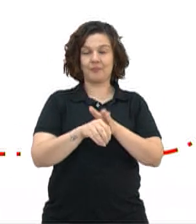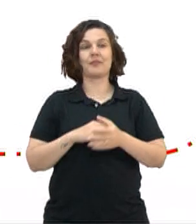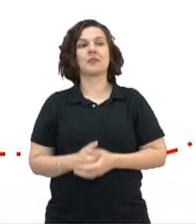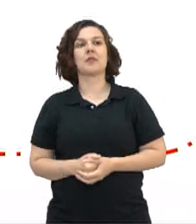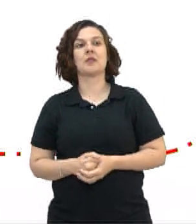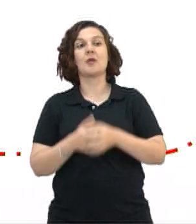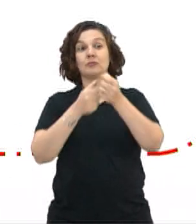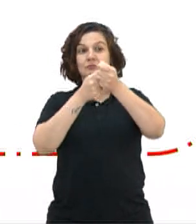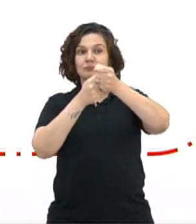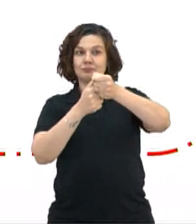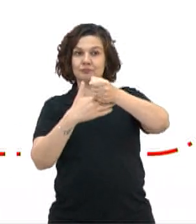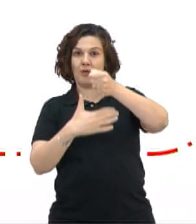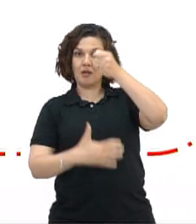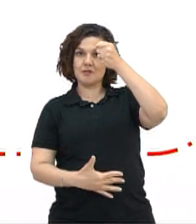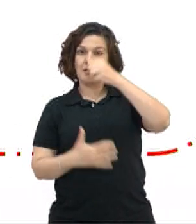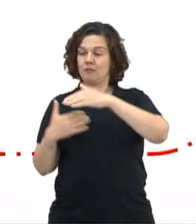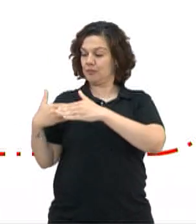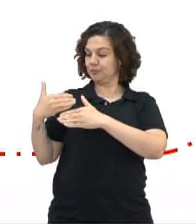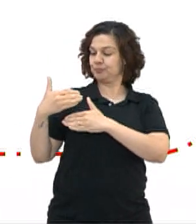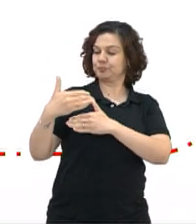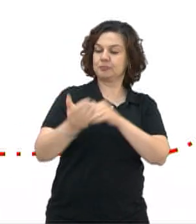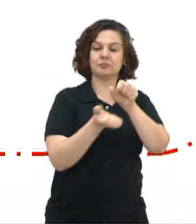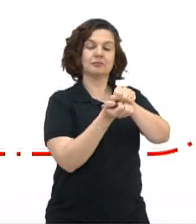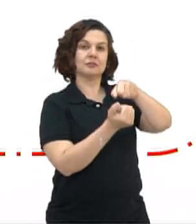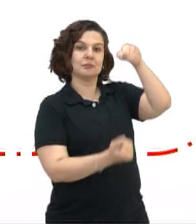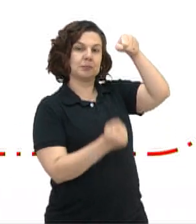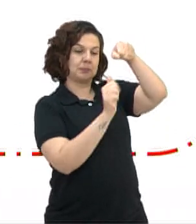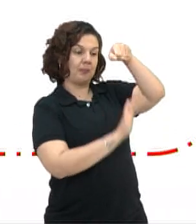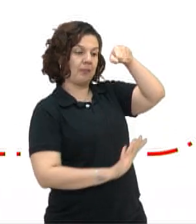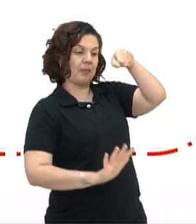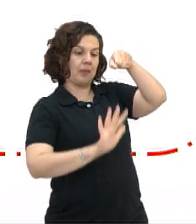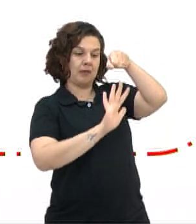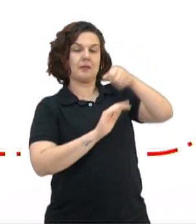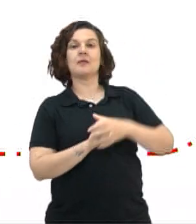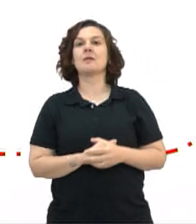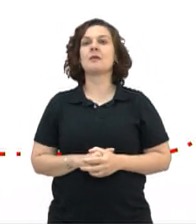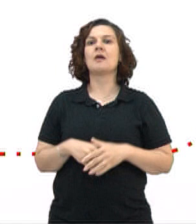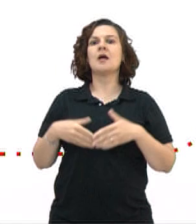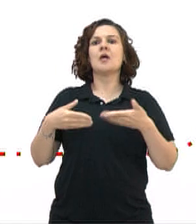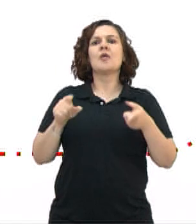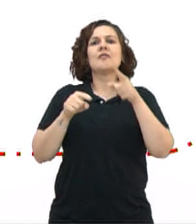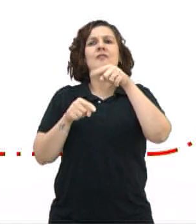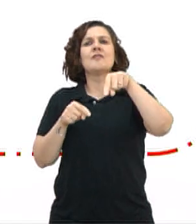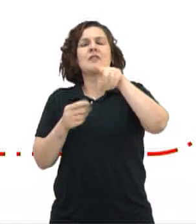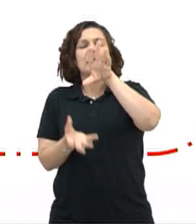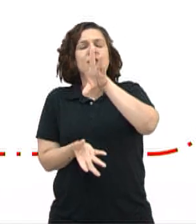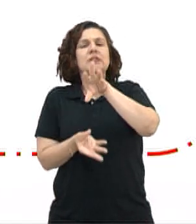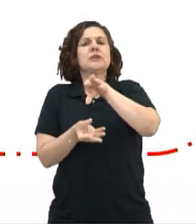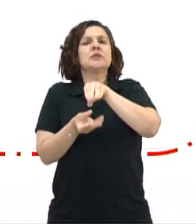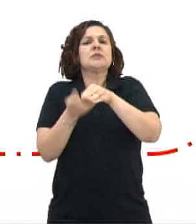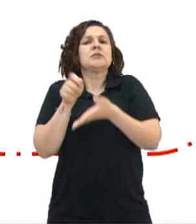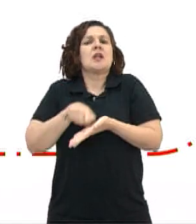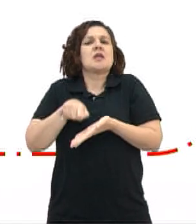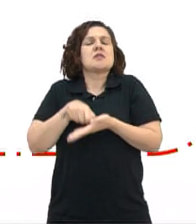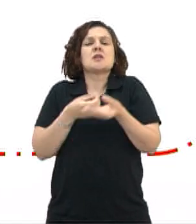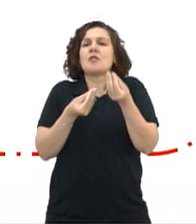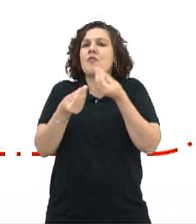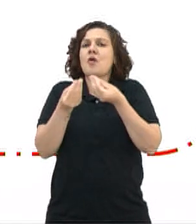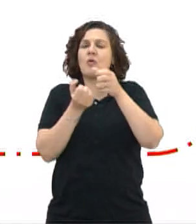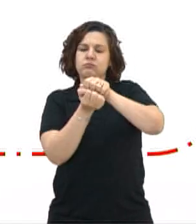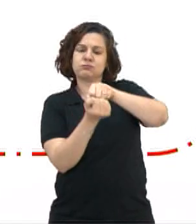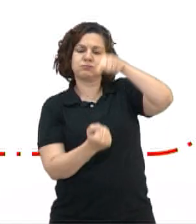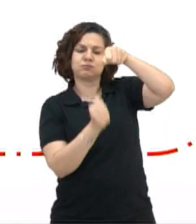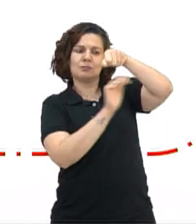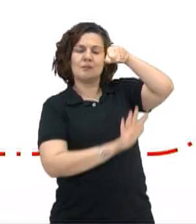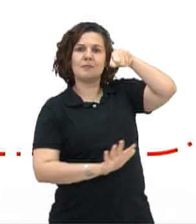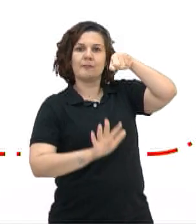o processo evolutivo da cartografia. Eu quero que você faça uma síntese de como a cartografia ela evoluiu ao